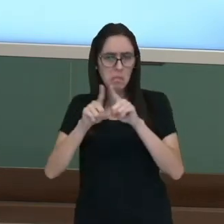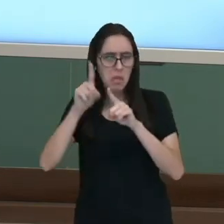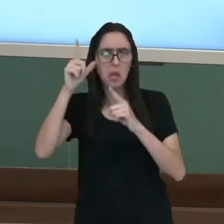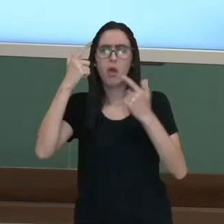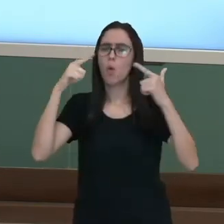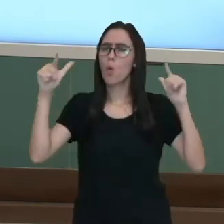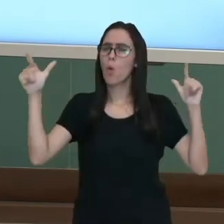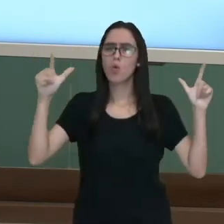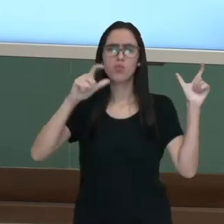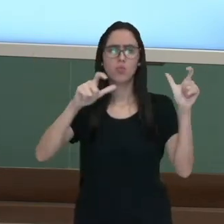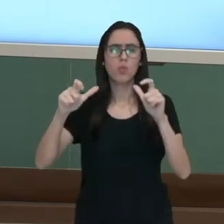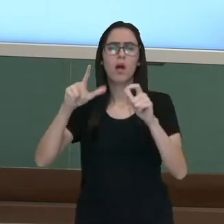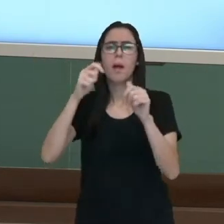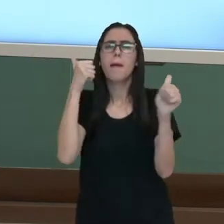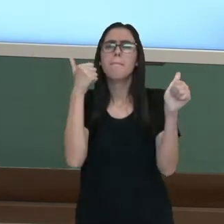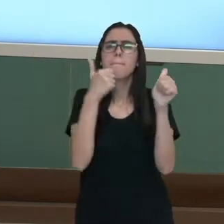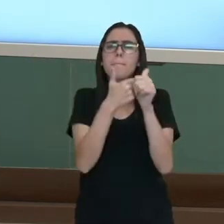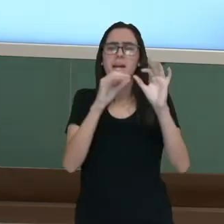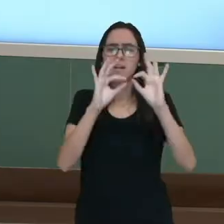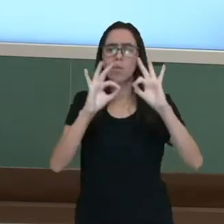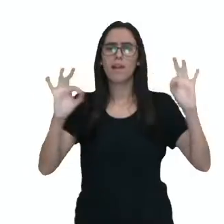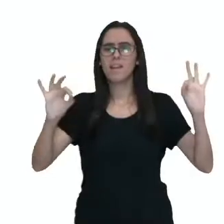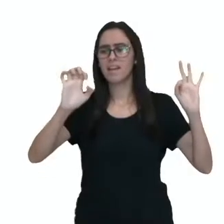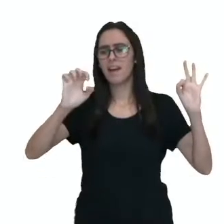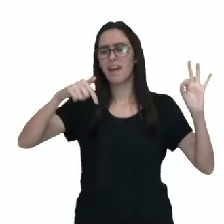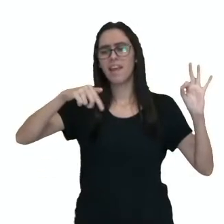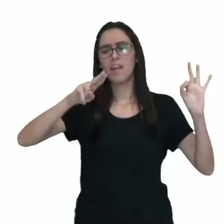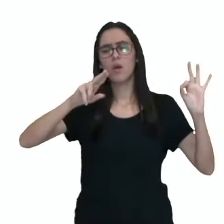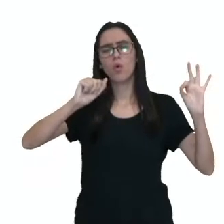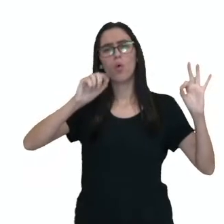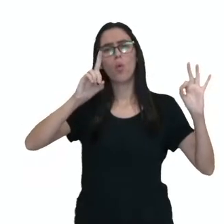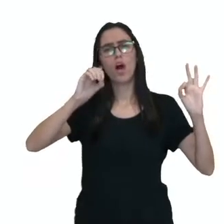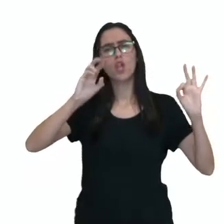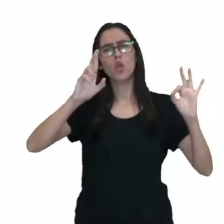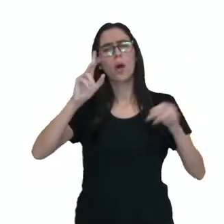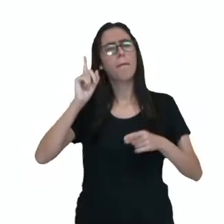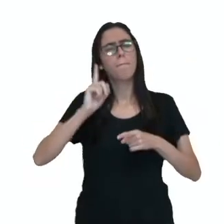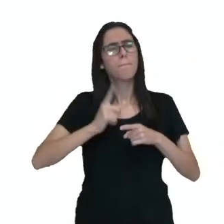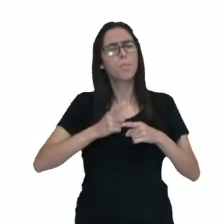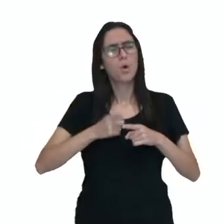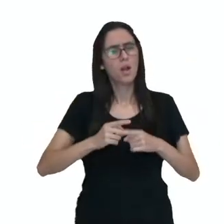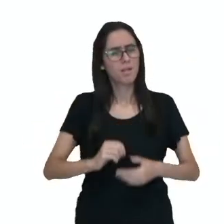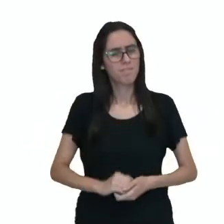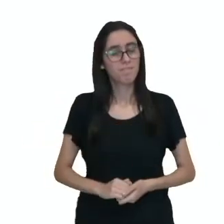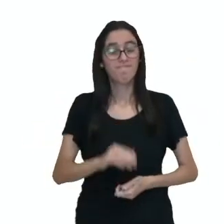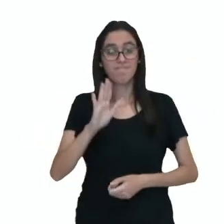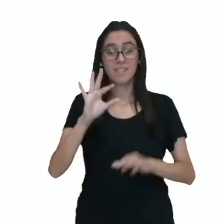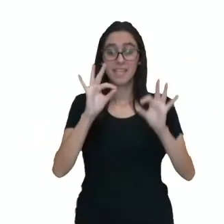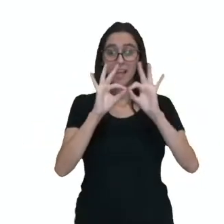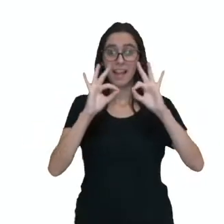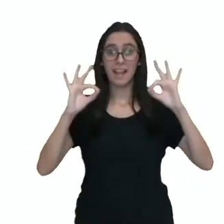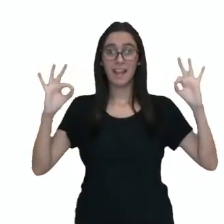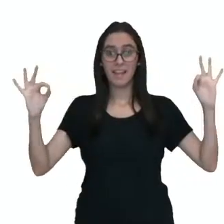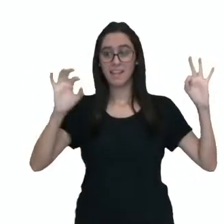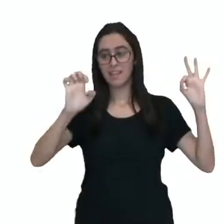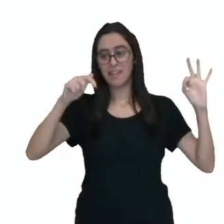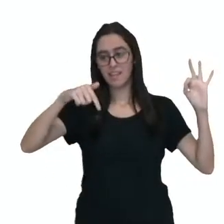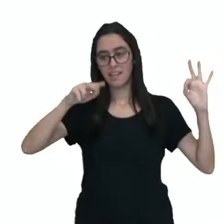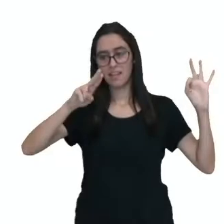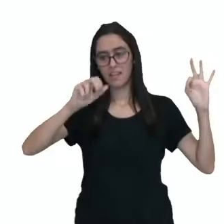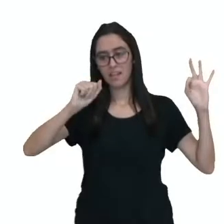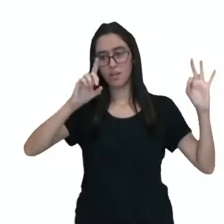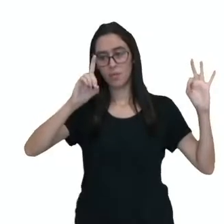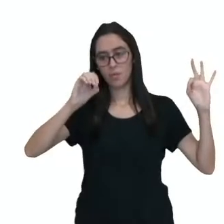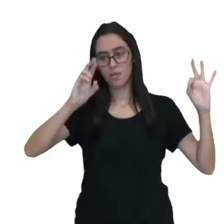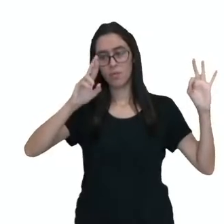ficam próximos à linha do Equador? Isso é por causa que, como a linha do Equador está um pouquinho mais longe, temos que